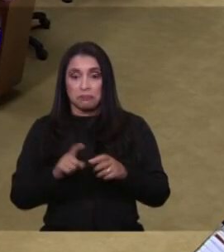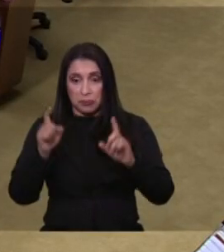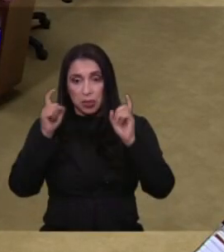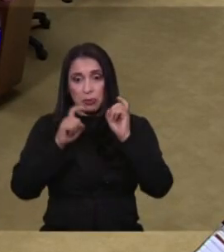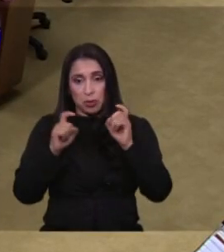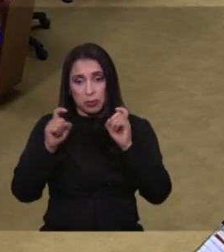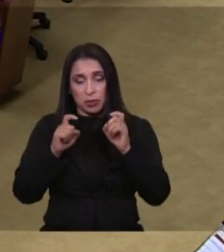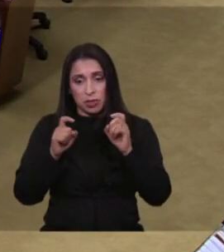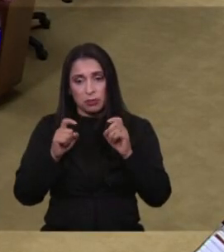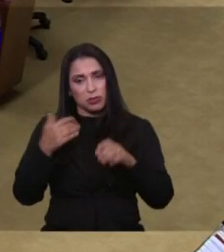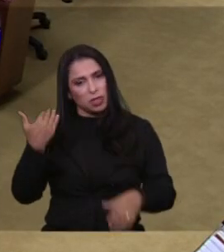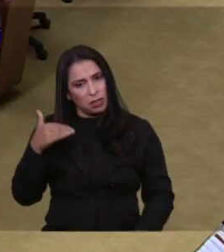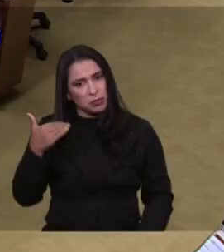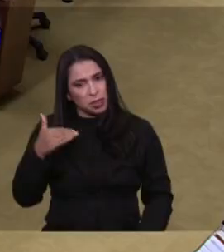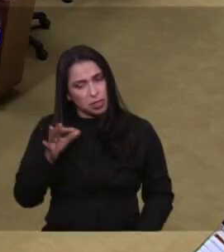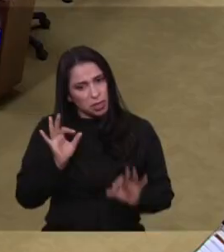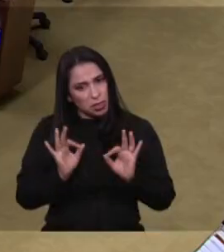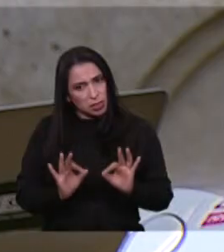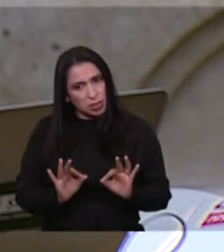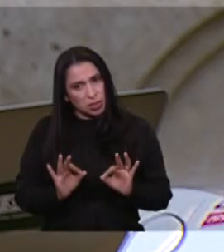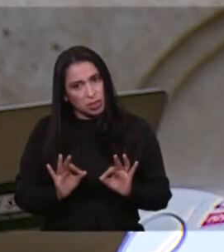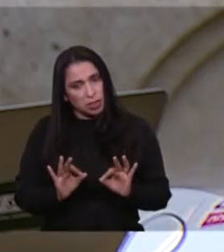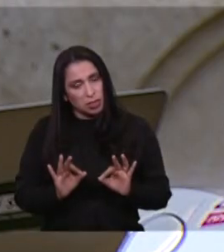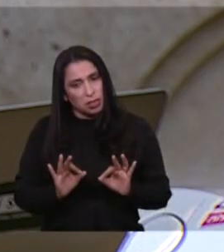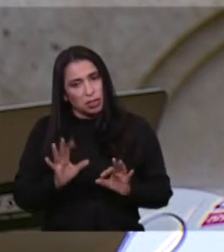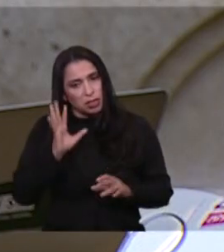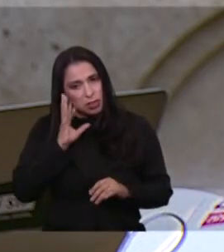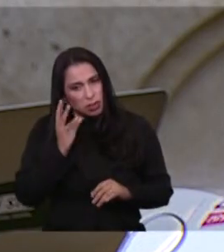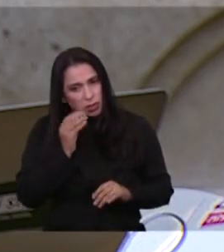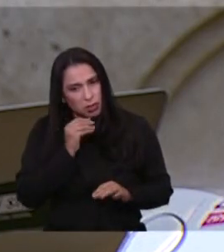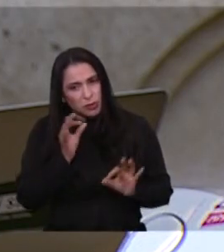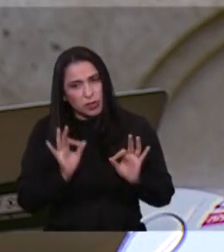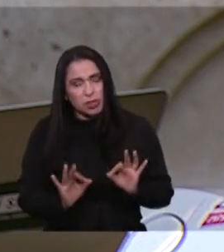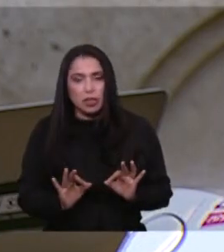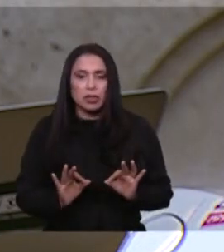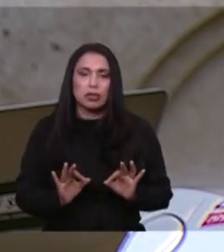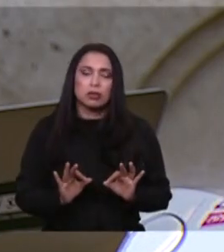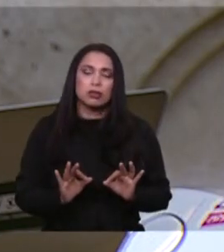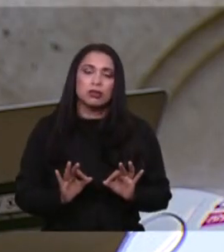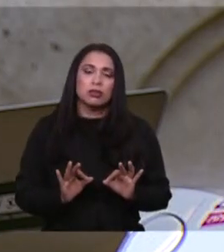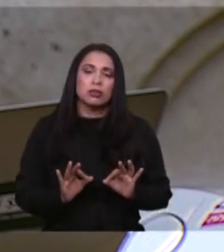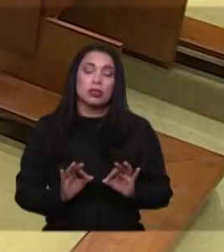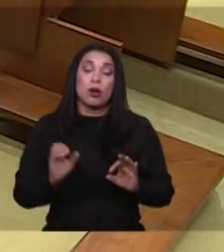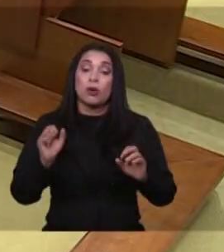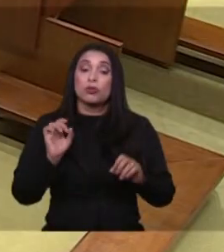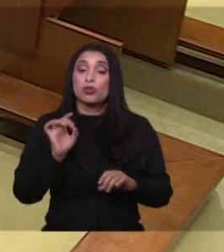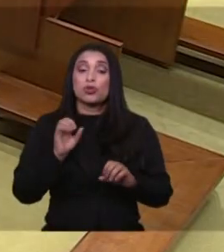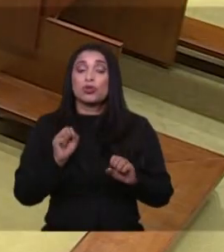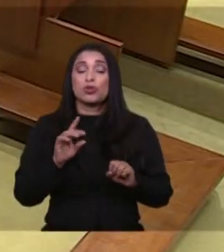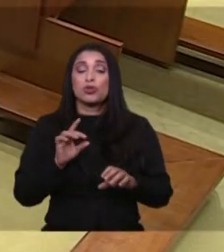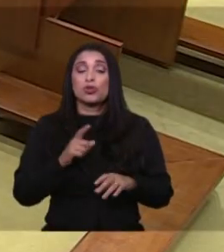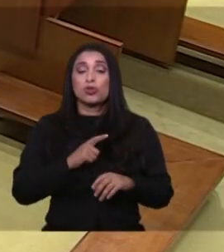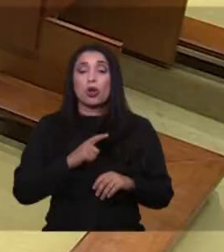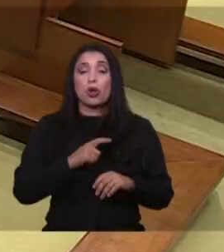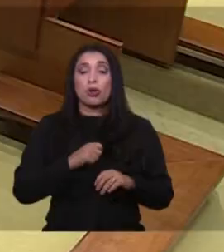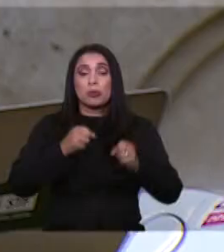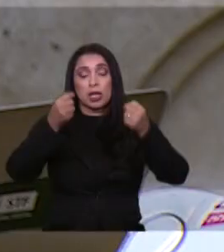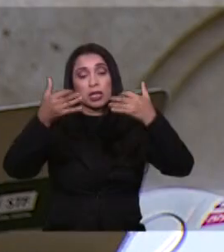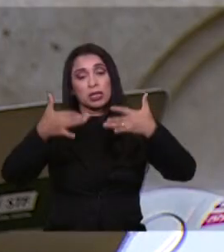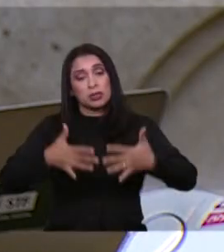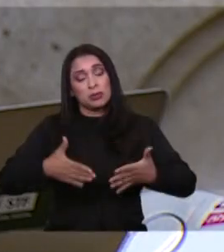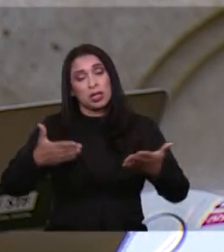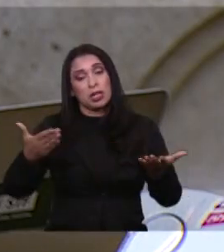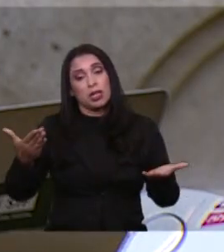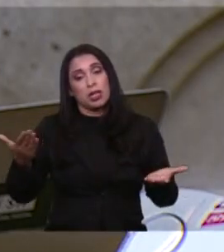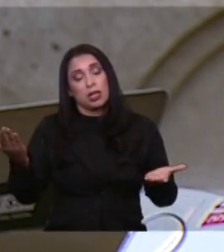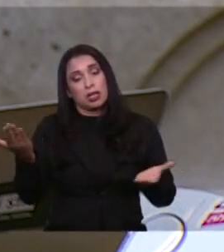bem assim, ministra Carmen? Então, ministro Afogás... São então, acolhidos para fins de esclarecimento. Embargos de declaração... Pode